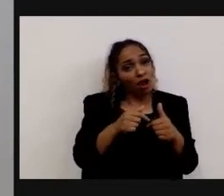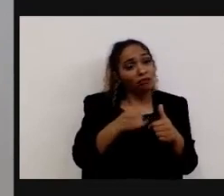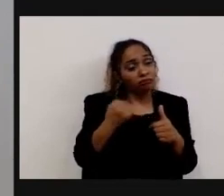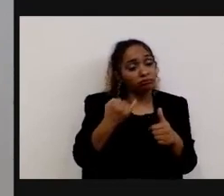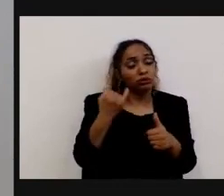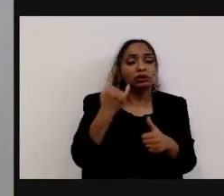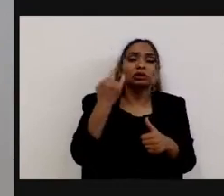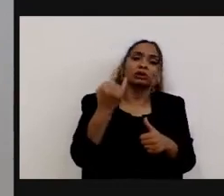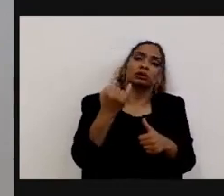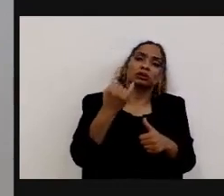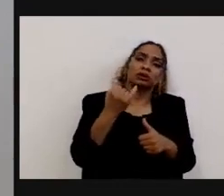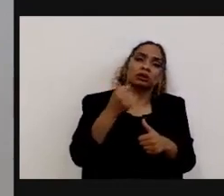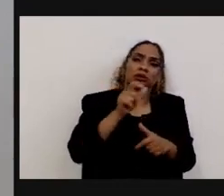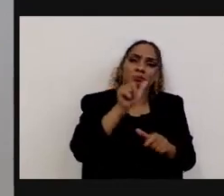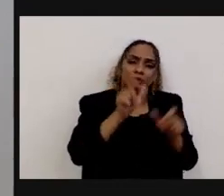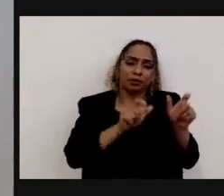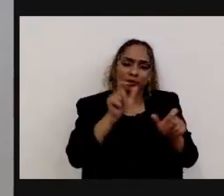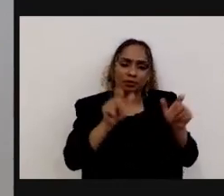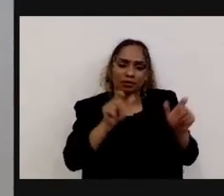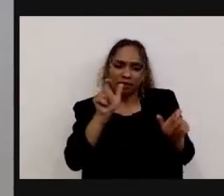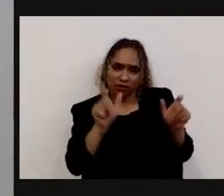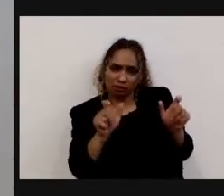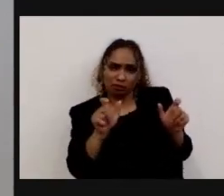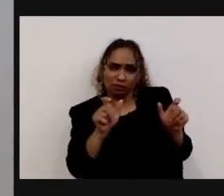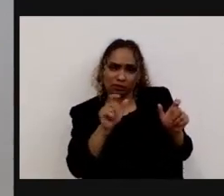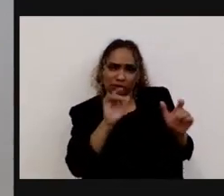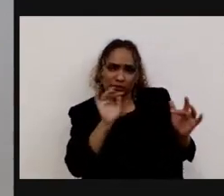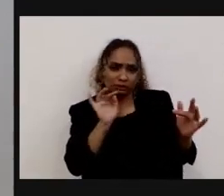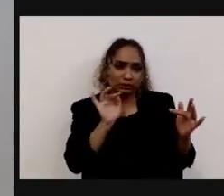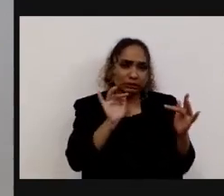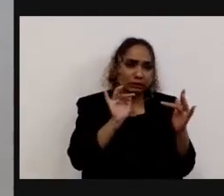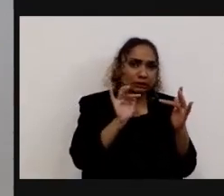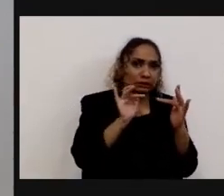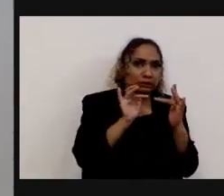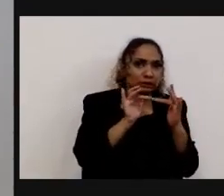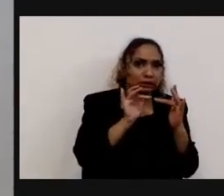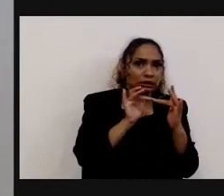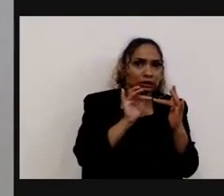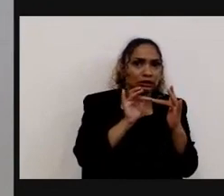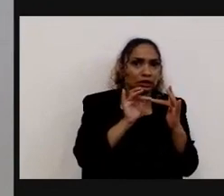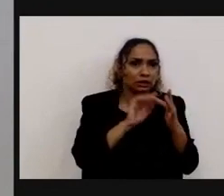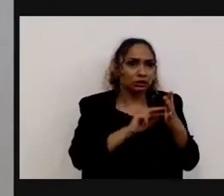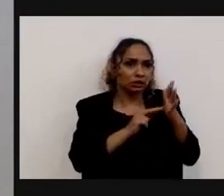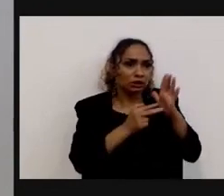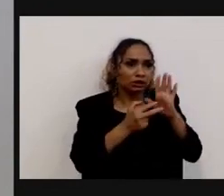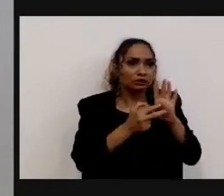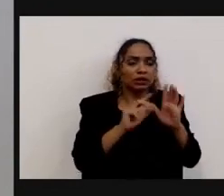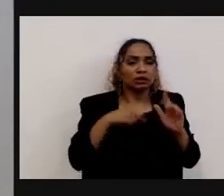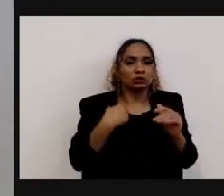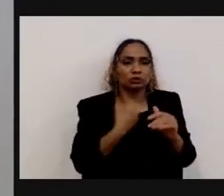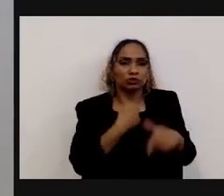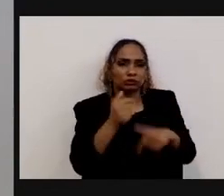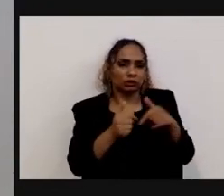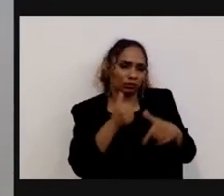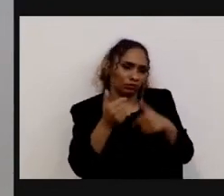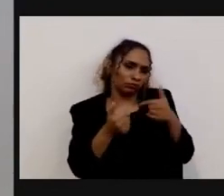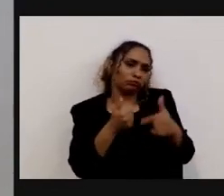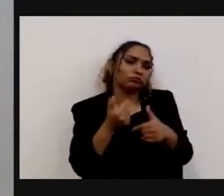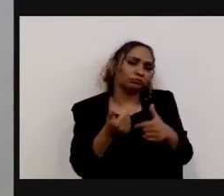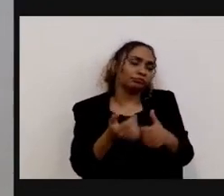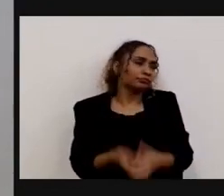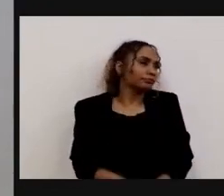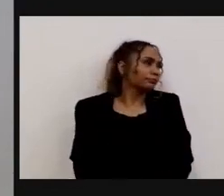importante para as pessoas né Para a gente se conectar e fazer e dar significado para o nosso trabalho